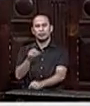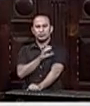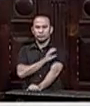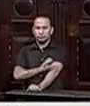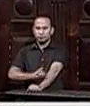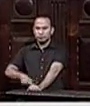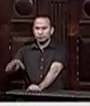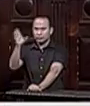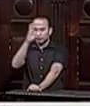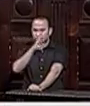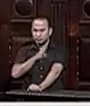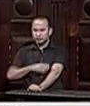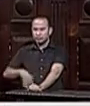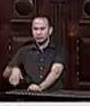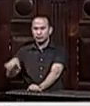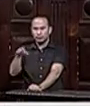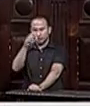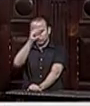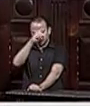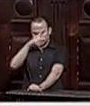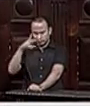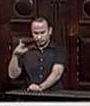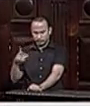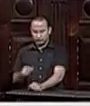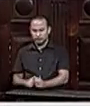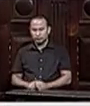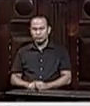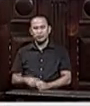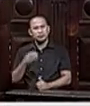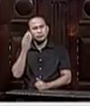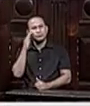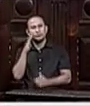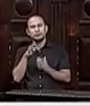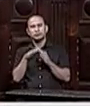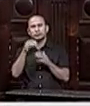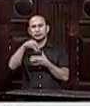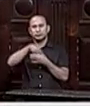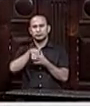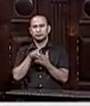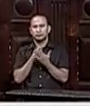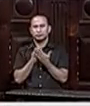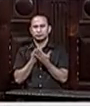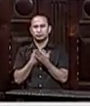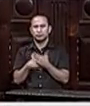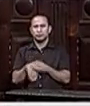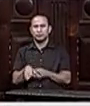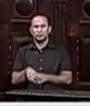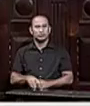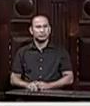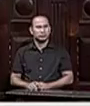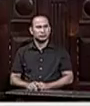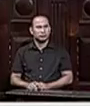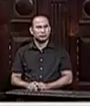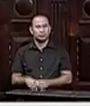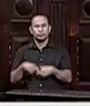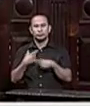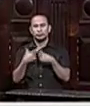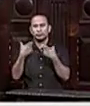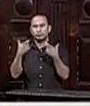popular, dentro da escola, entendendo a escola para muito além do que um